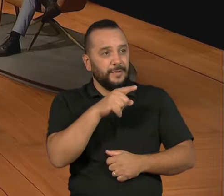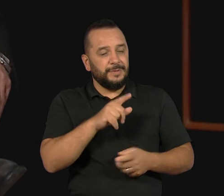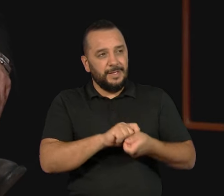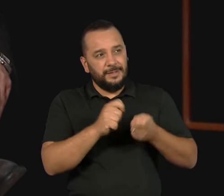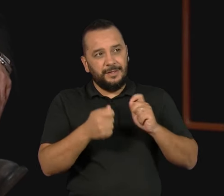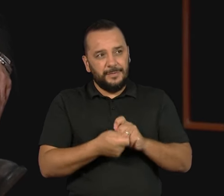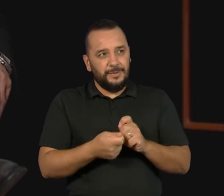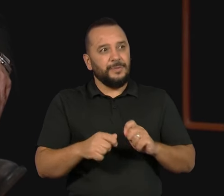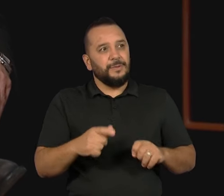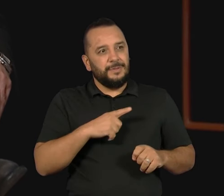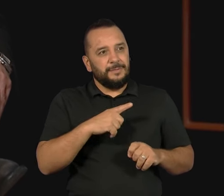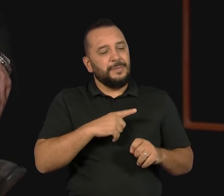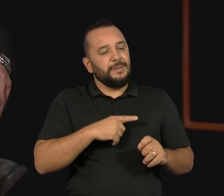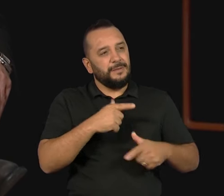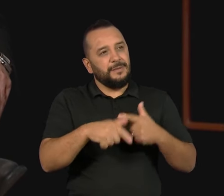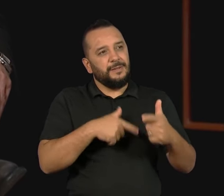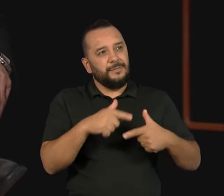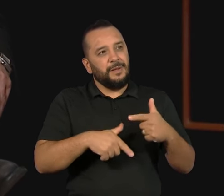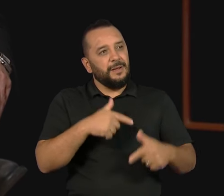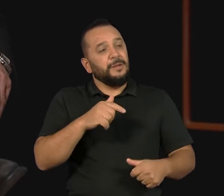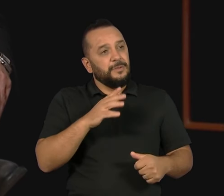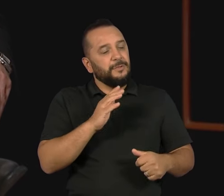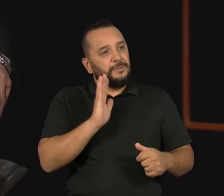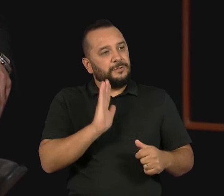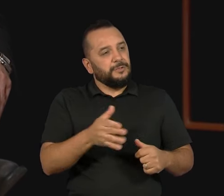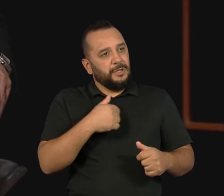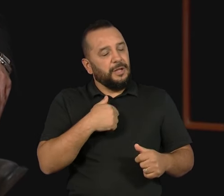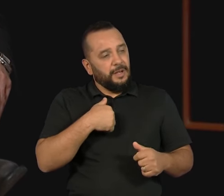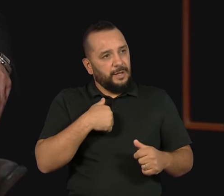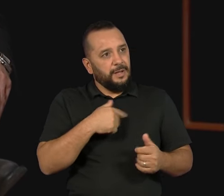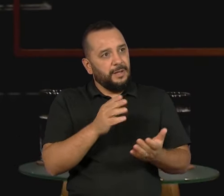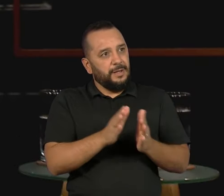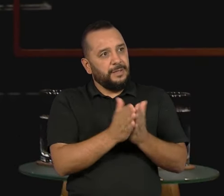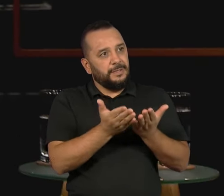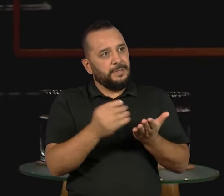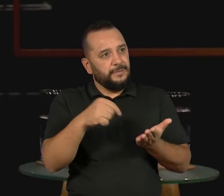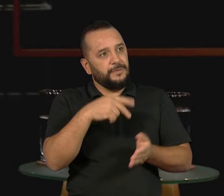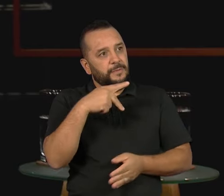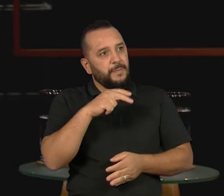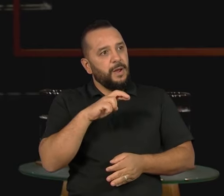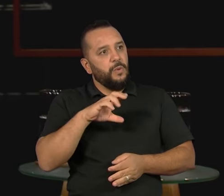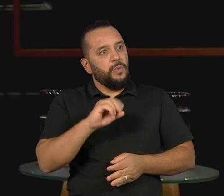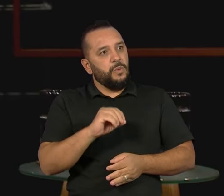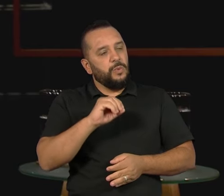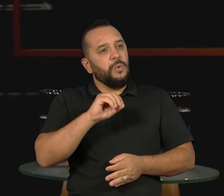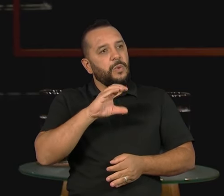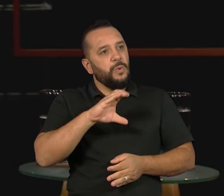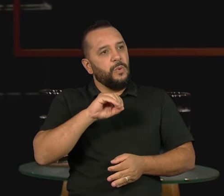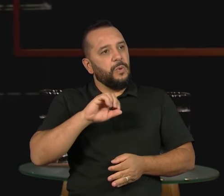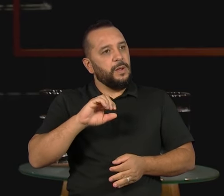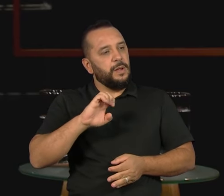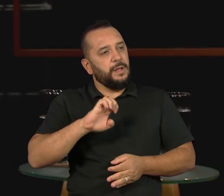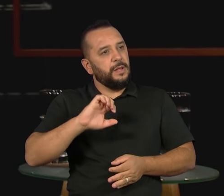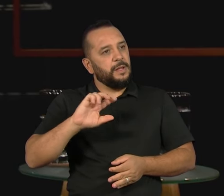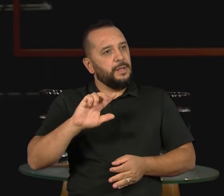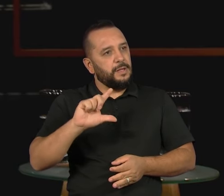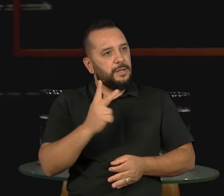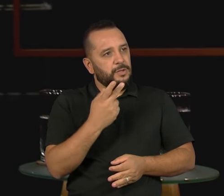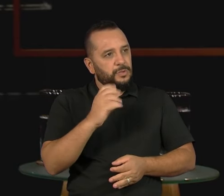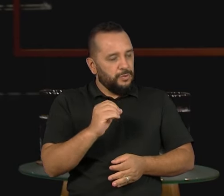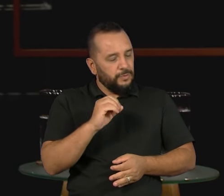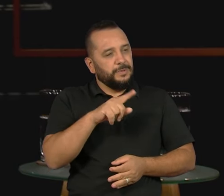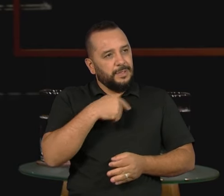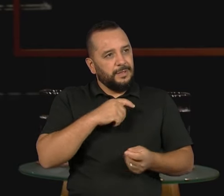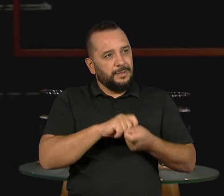uma obra do Paulo Coelho para o teatro. A gente vai falar sobre isso daqui a pouco. Esses temas do